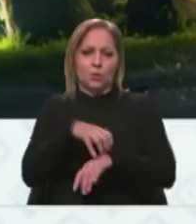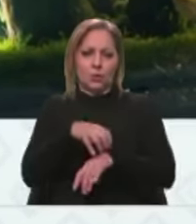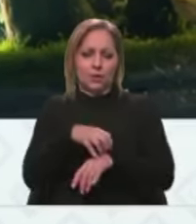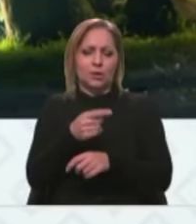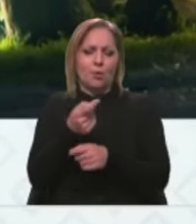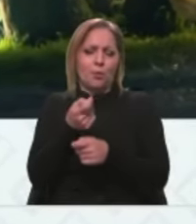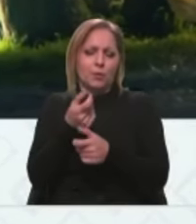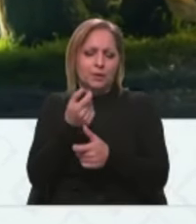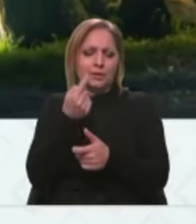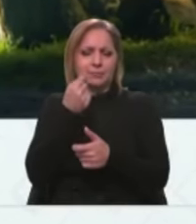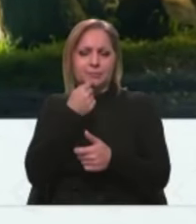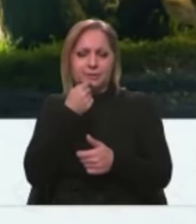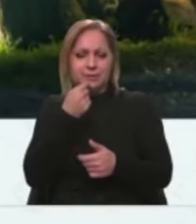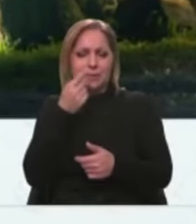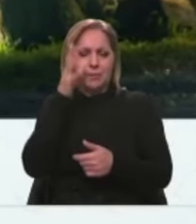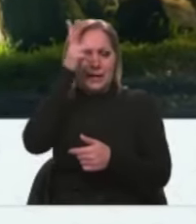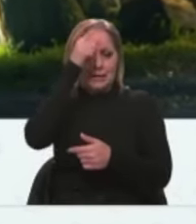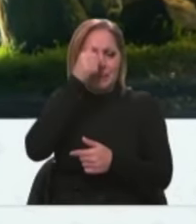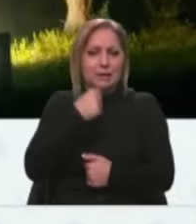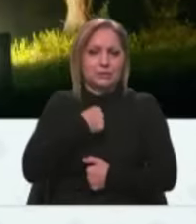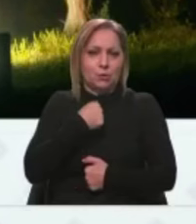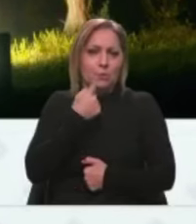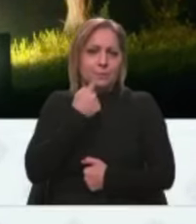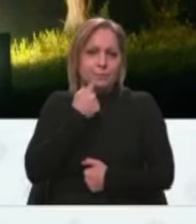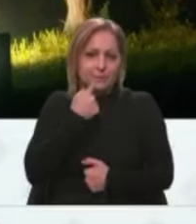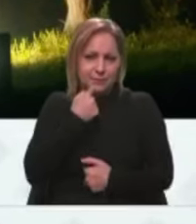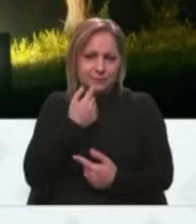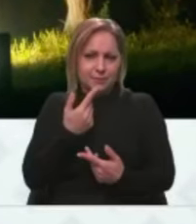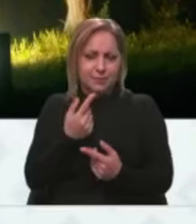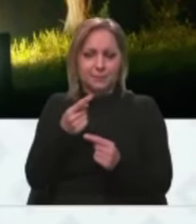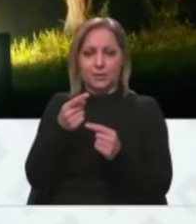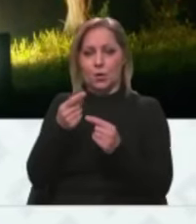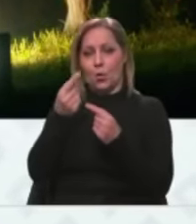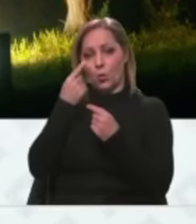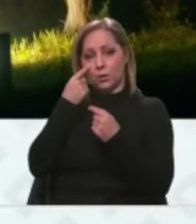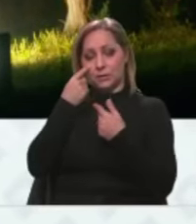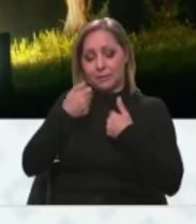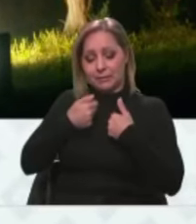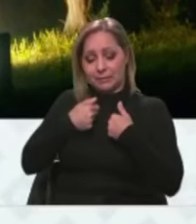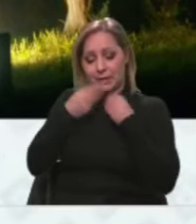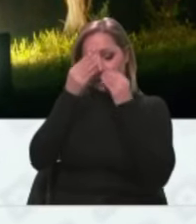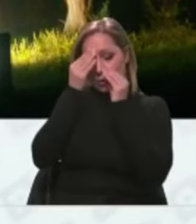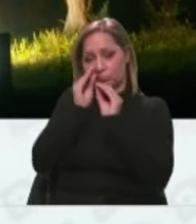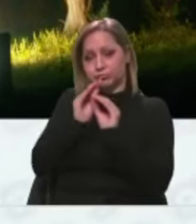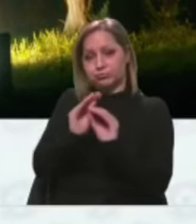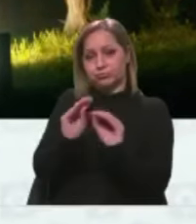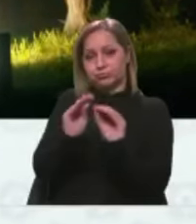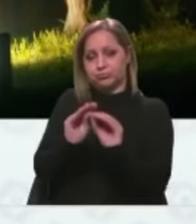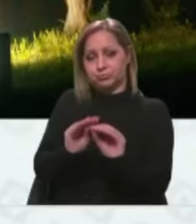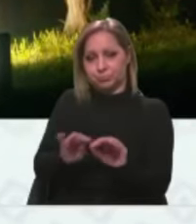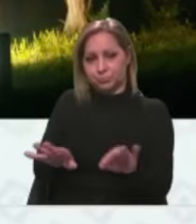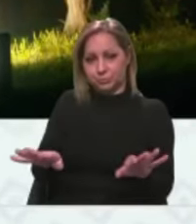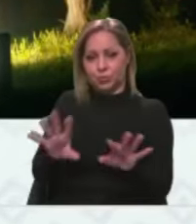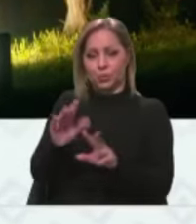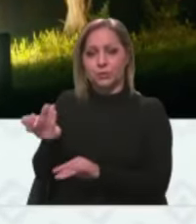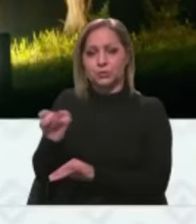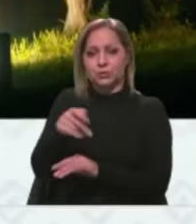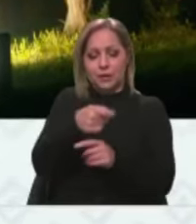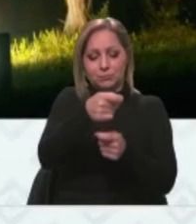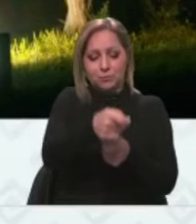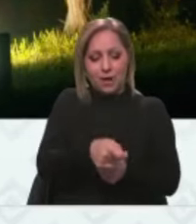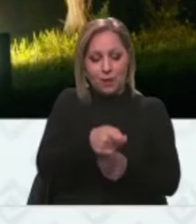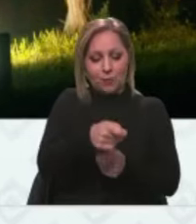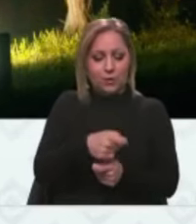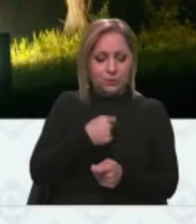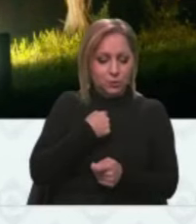animais e tudo mais, o que foi que, lá está, transmiti esse conhecimento ao grupo de início, quando chegámos à horta, comecei a comentar o que